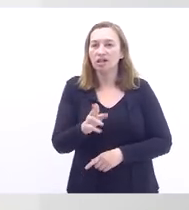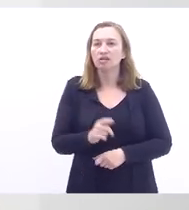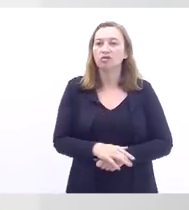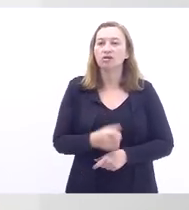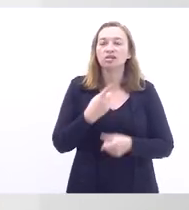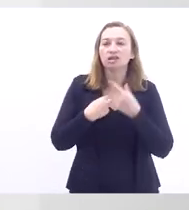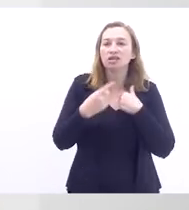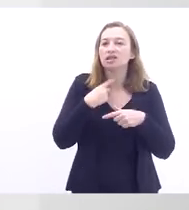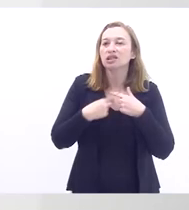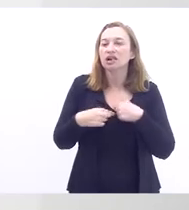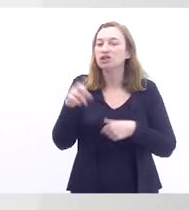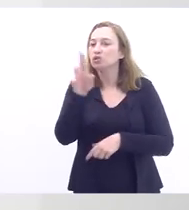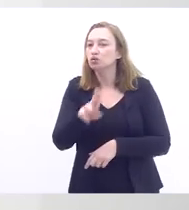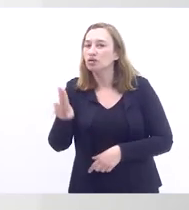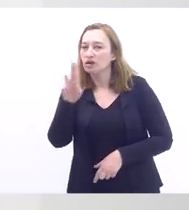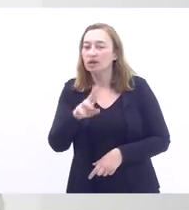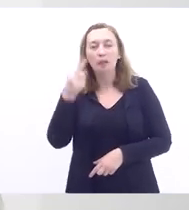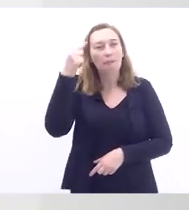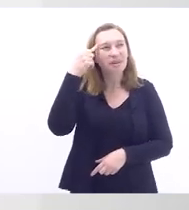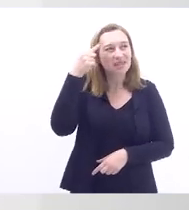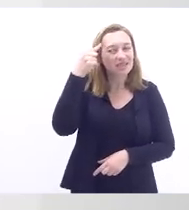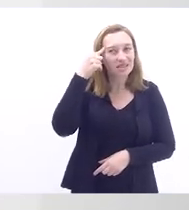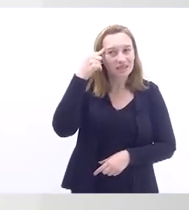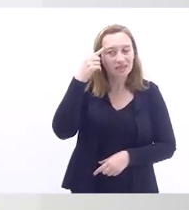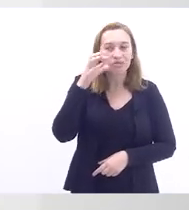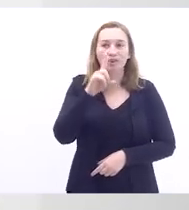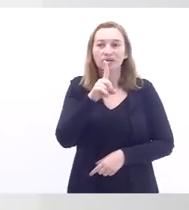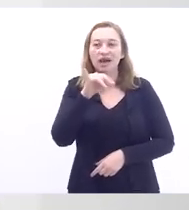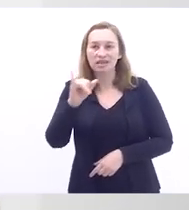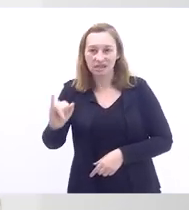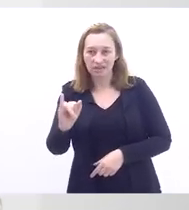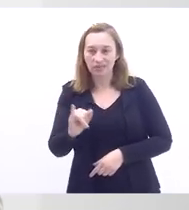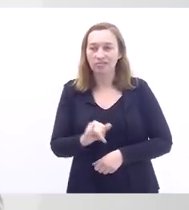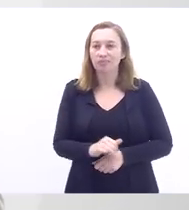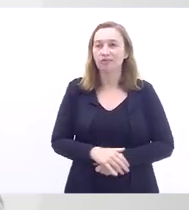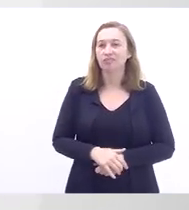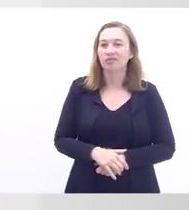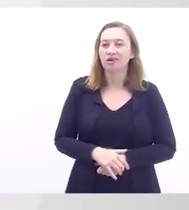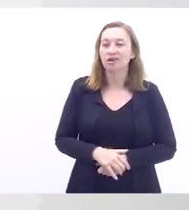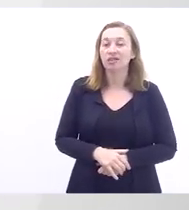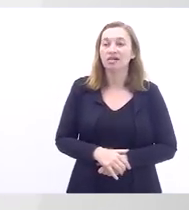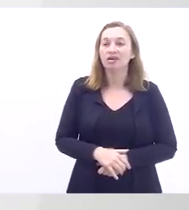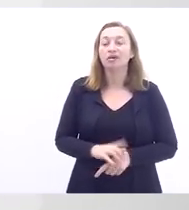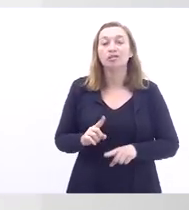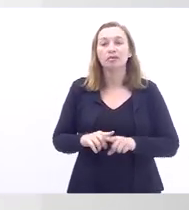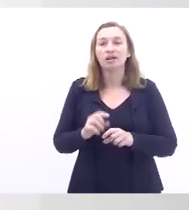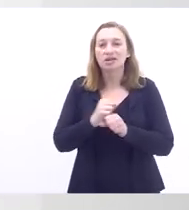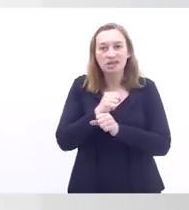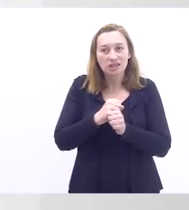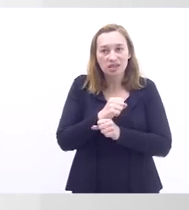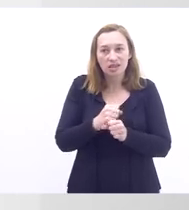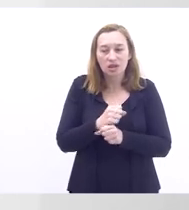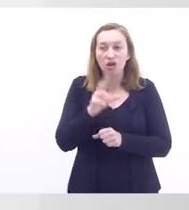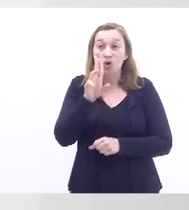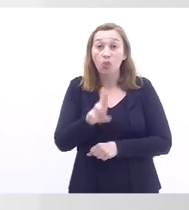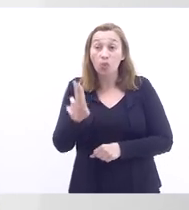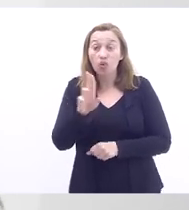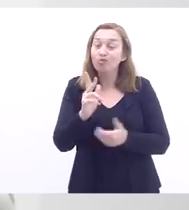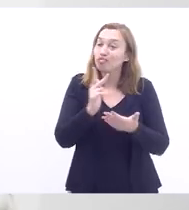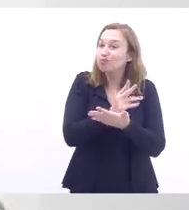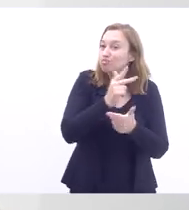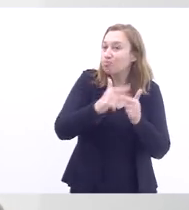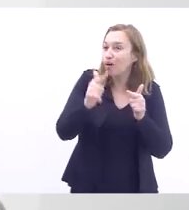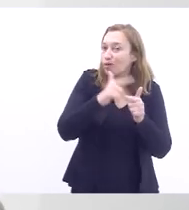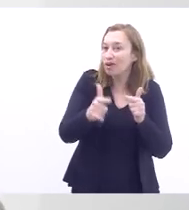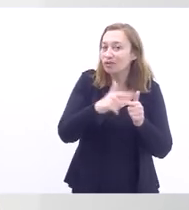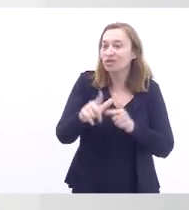idealização de uma universidade pensada pelo Darcy Ribeiro O porém neste ano a with teve alguns